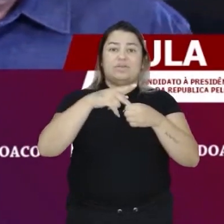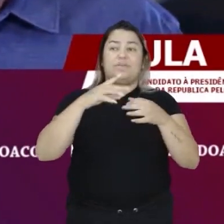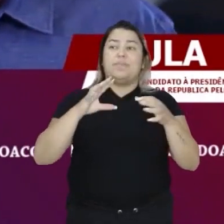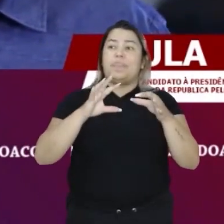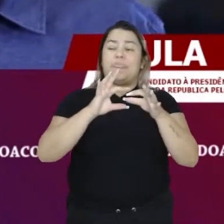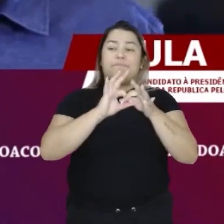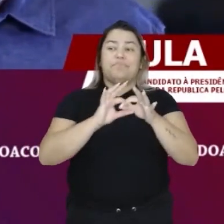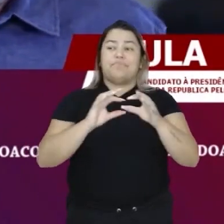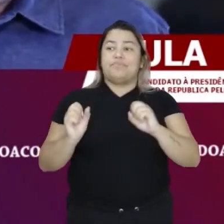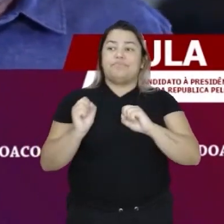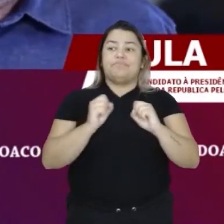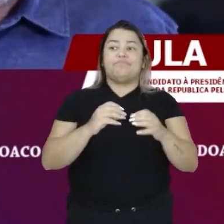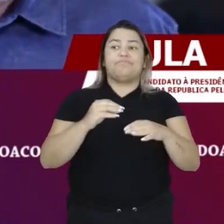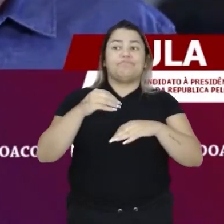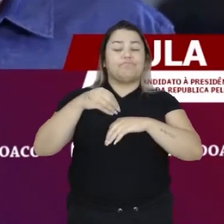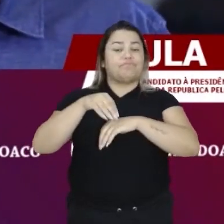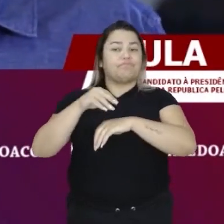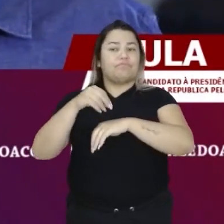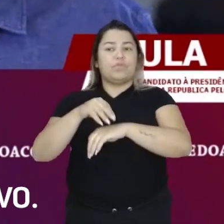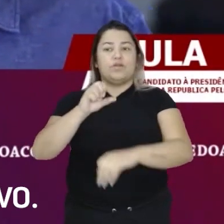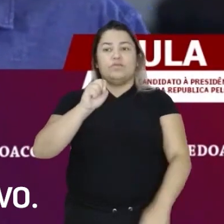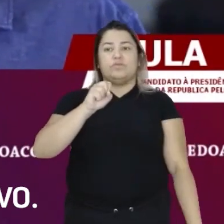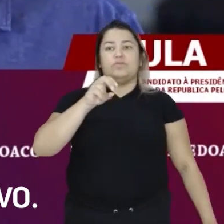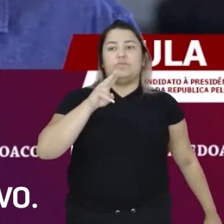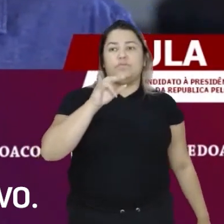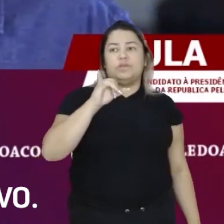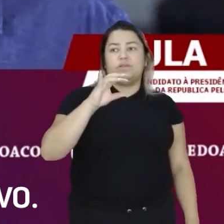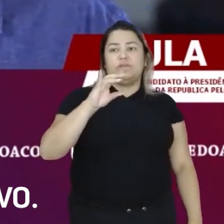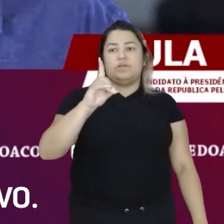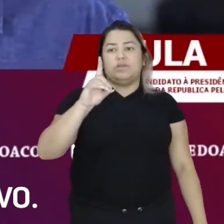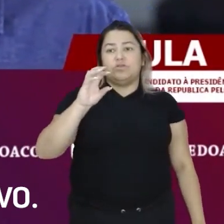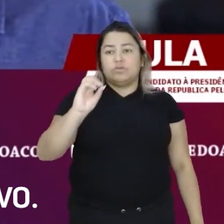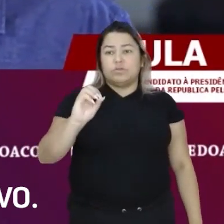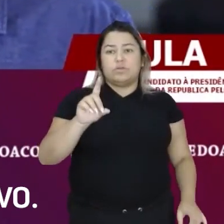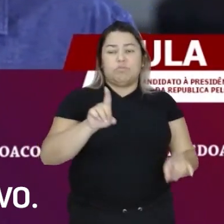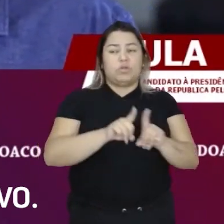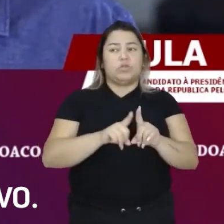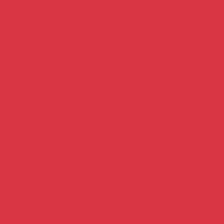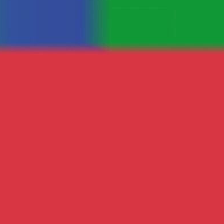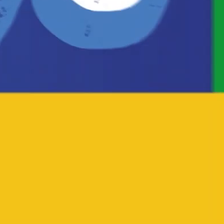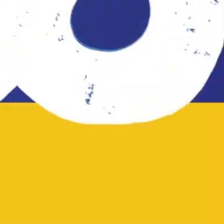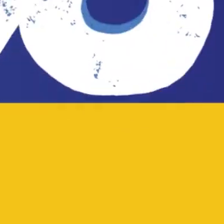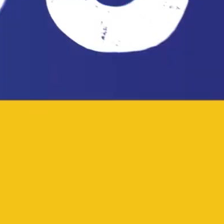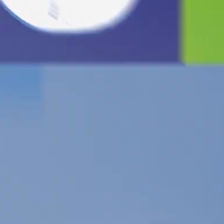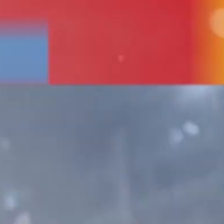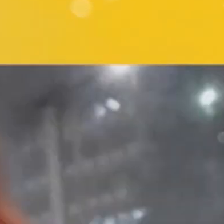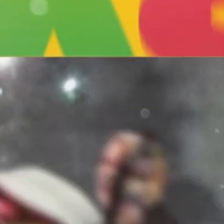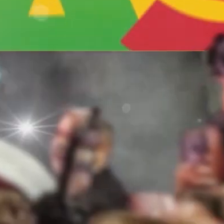devolvidos, sabe, agora, para fazer o subsídio e não tentar jogar em cima das costas do povo.